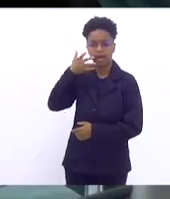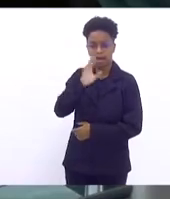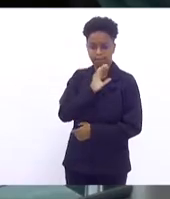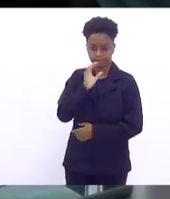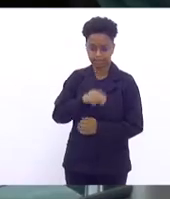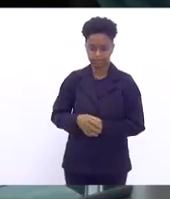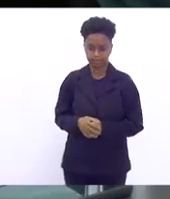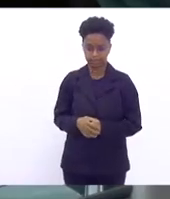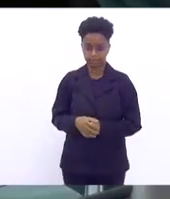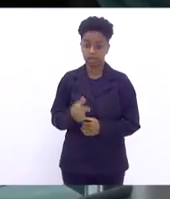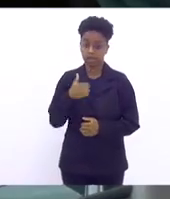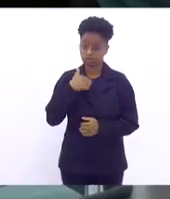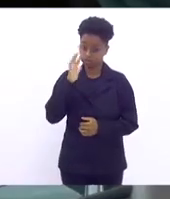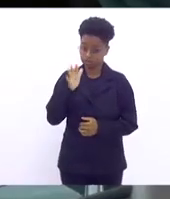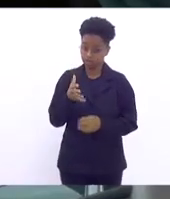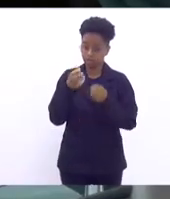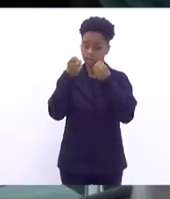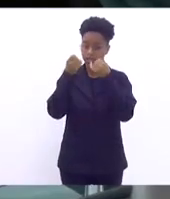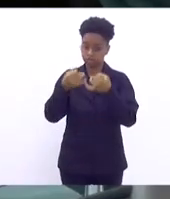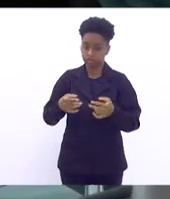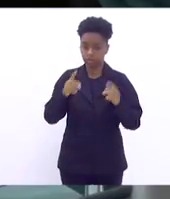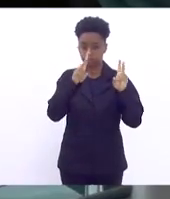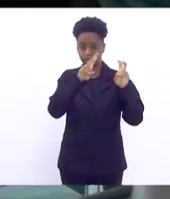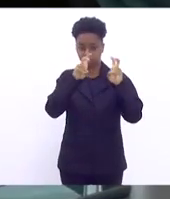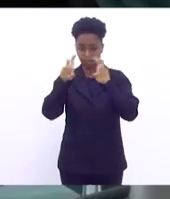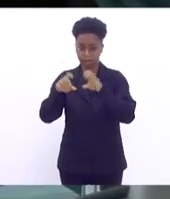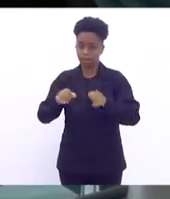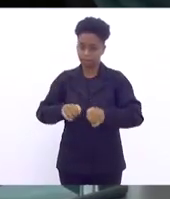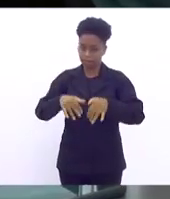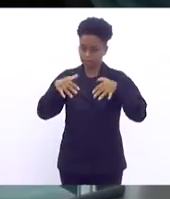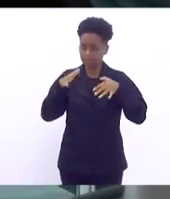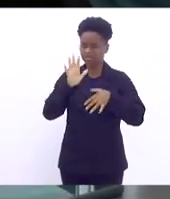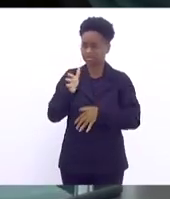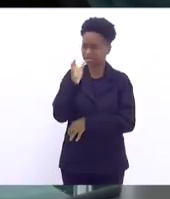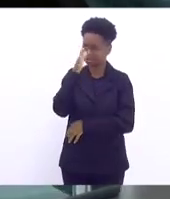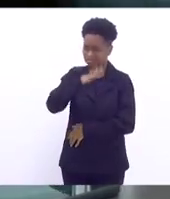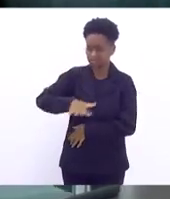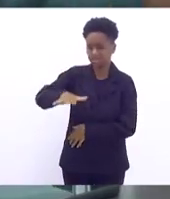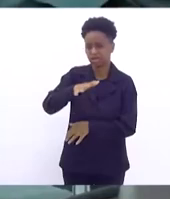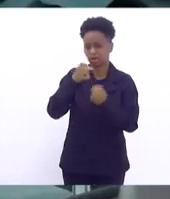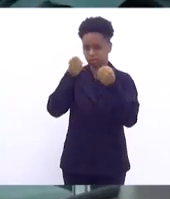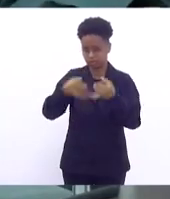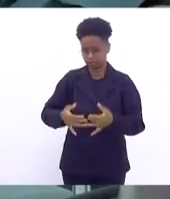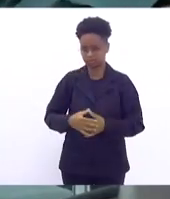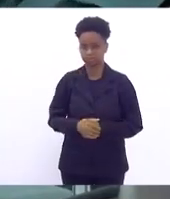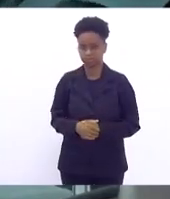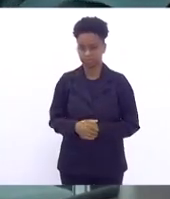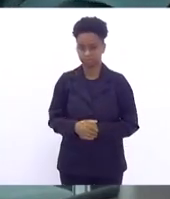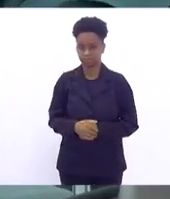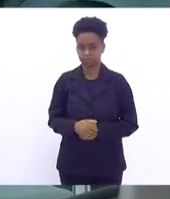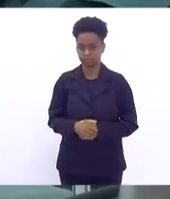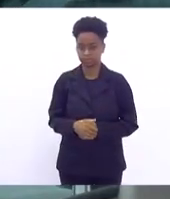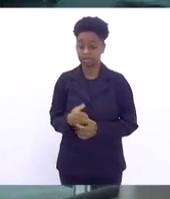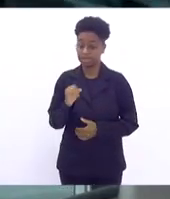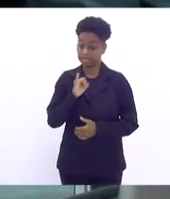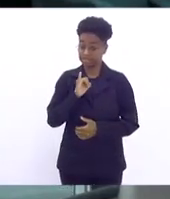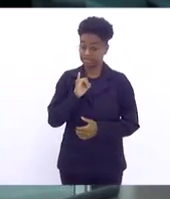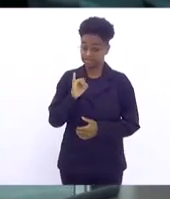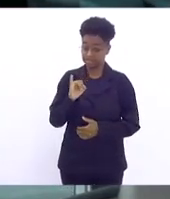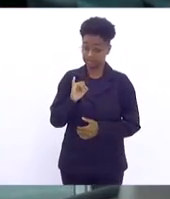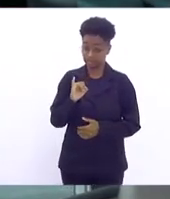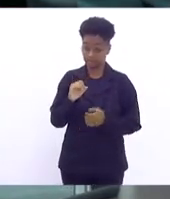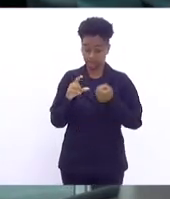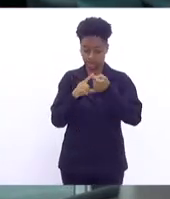presente eu já levantei essa questão em plenário de uma maneira geral se a gente for artigo